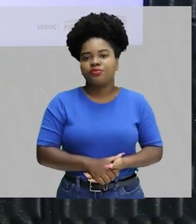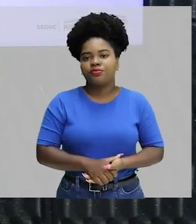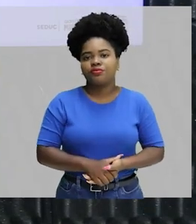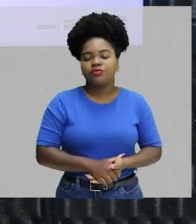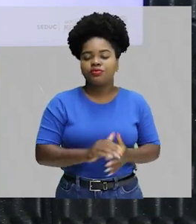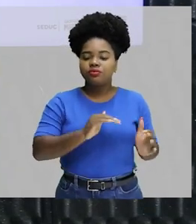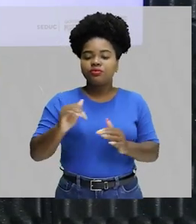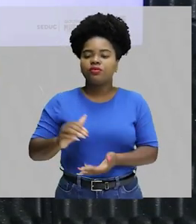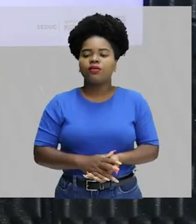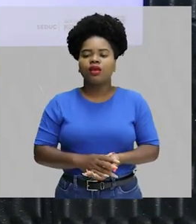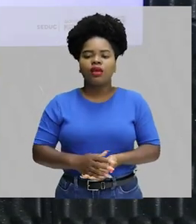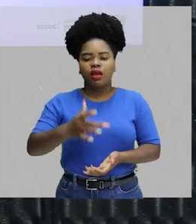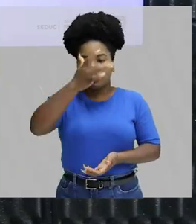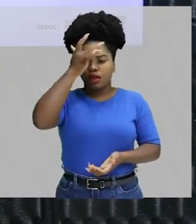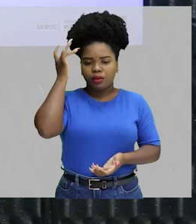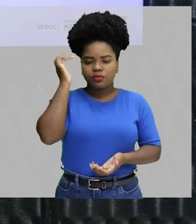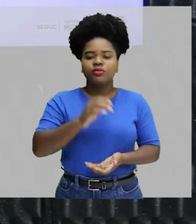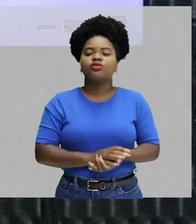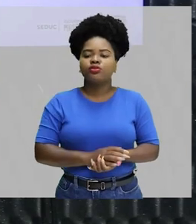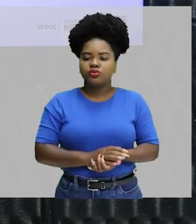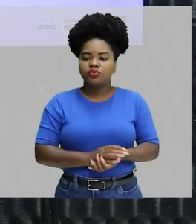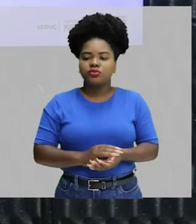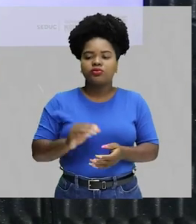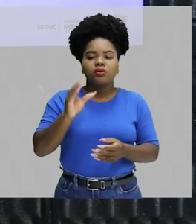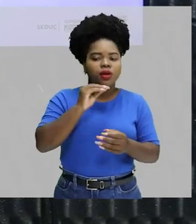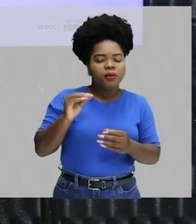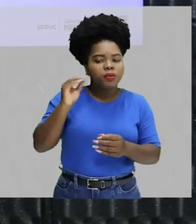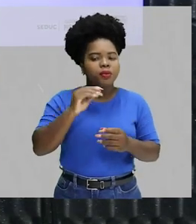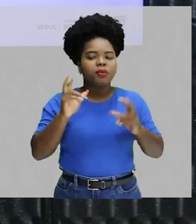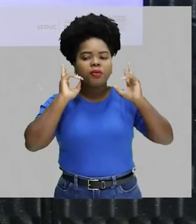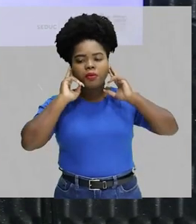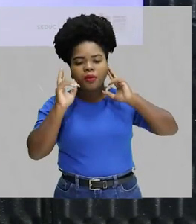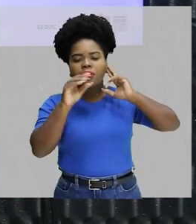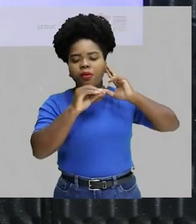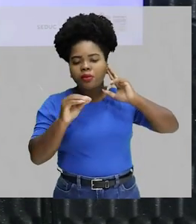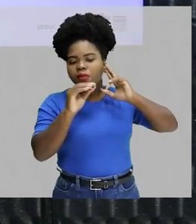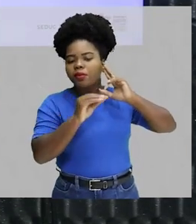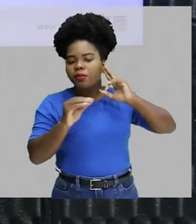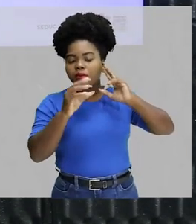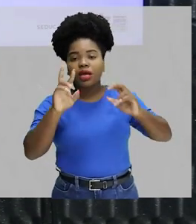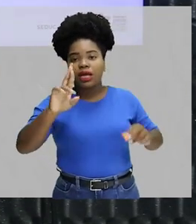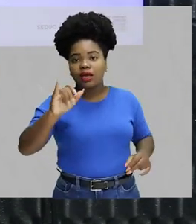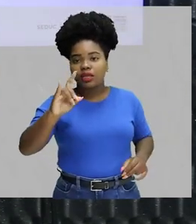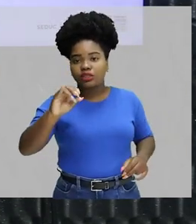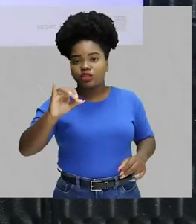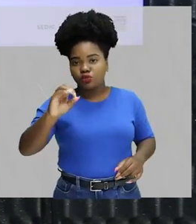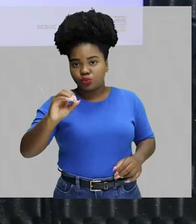um ouvinte o o o radialista solta lá uma uma situação